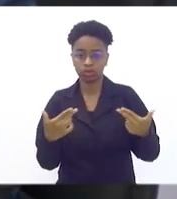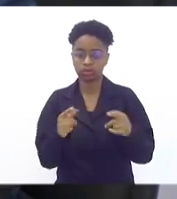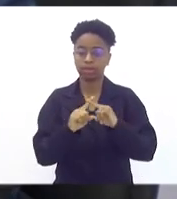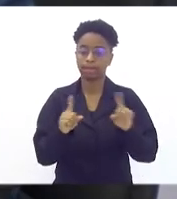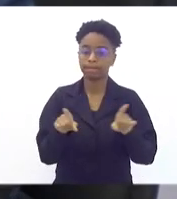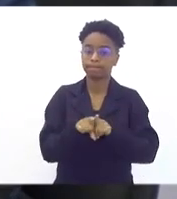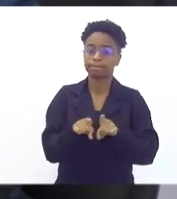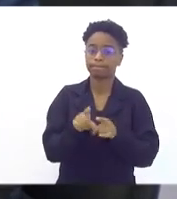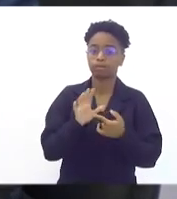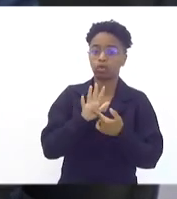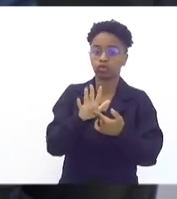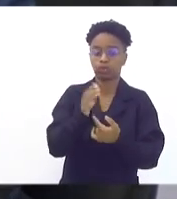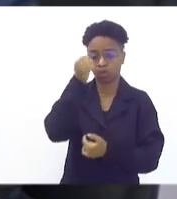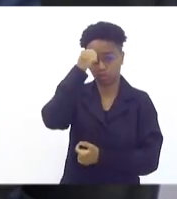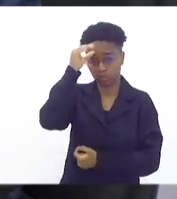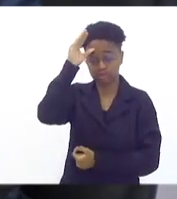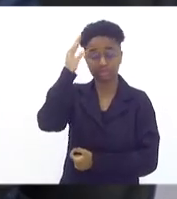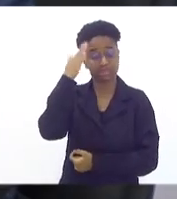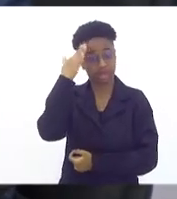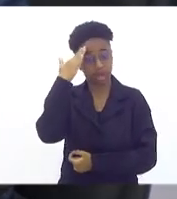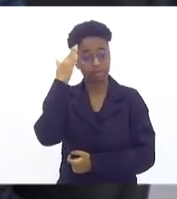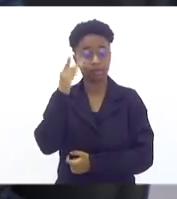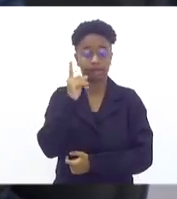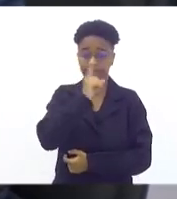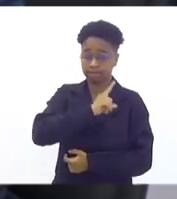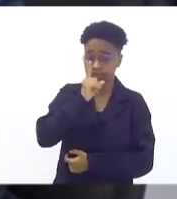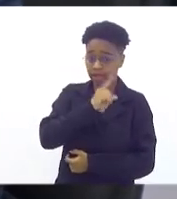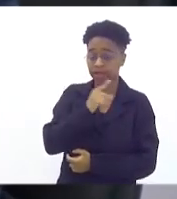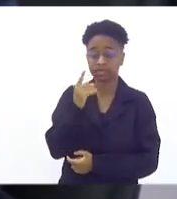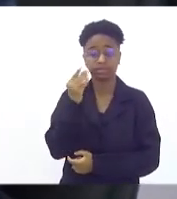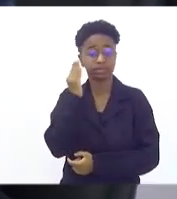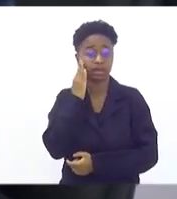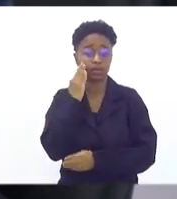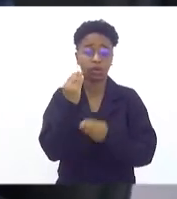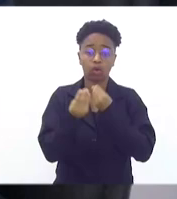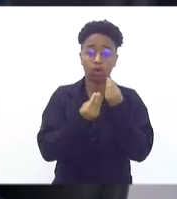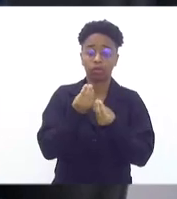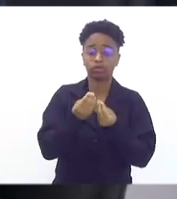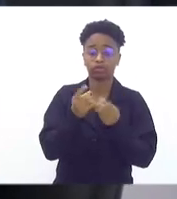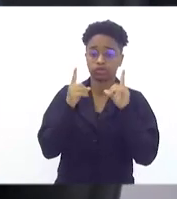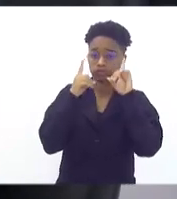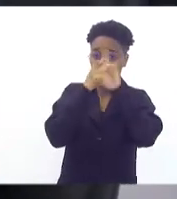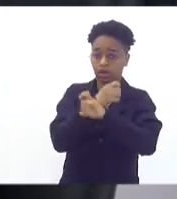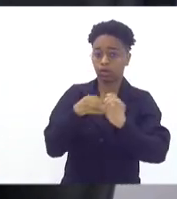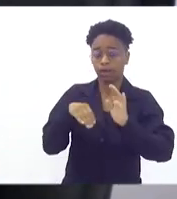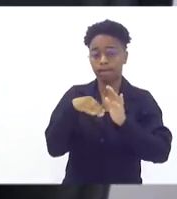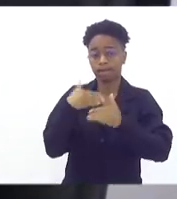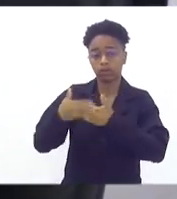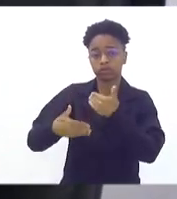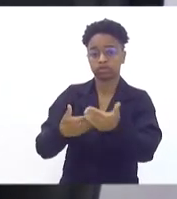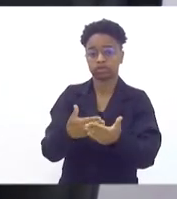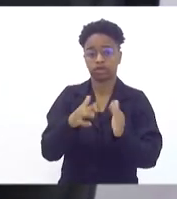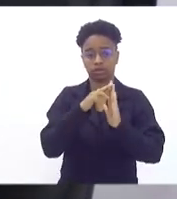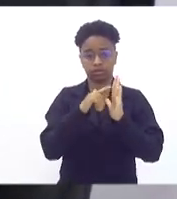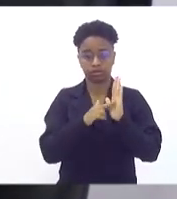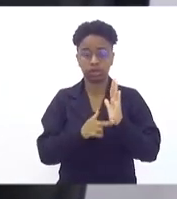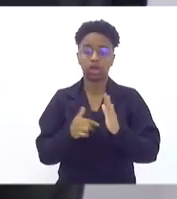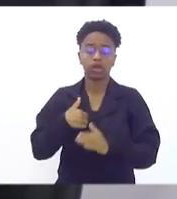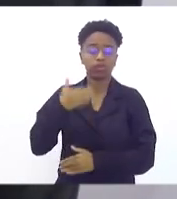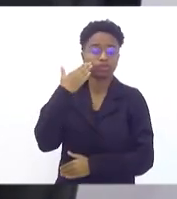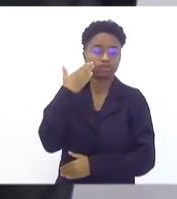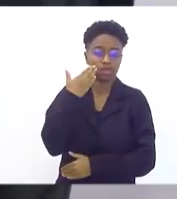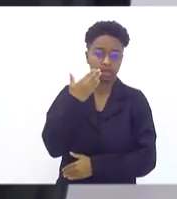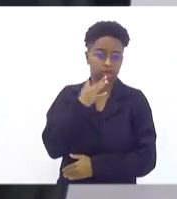conhecimento das deficiências das falhas do processo regulatório e eu tenho certeza que vai ser fruto não só do do